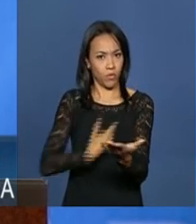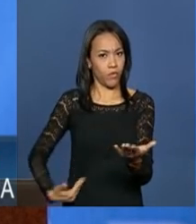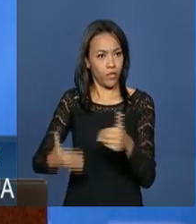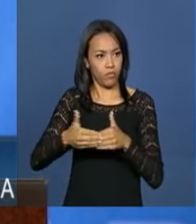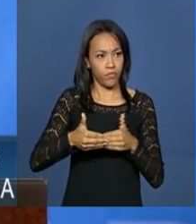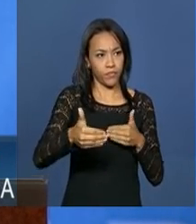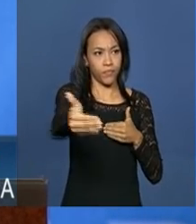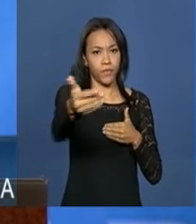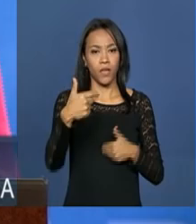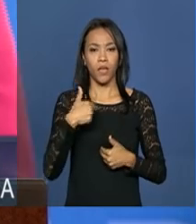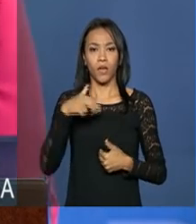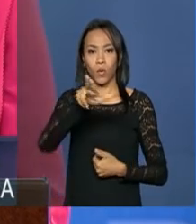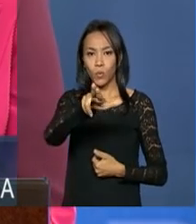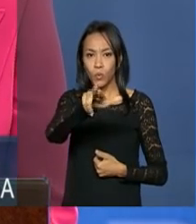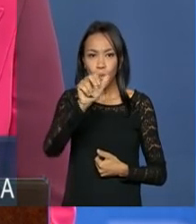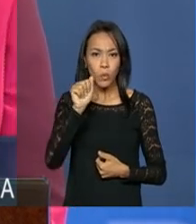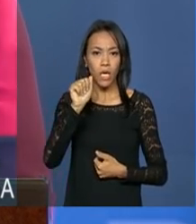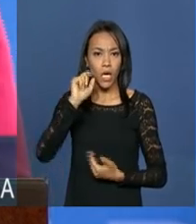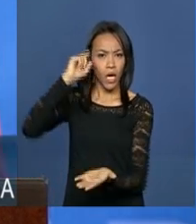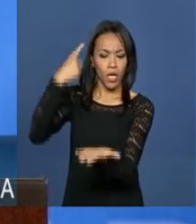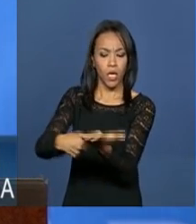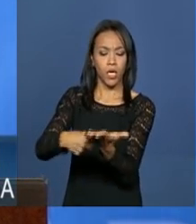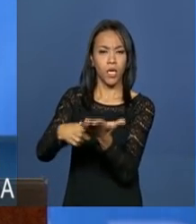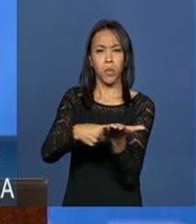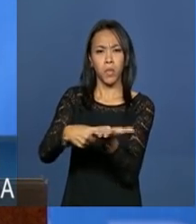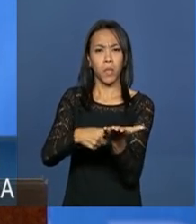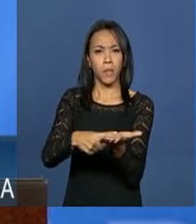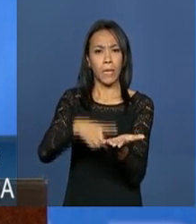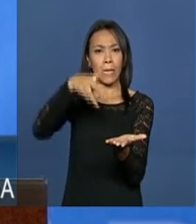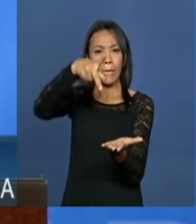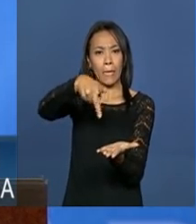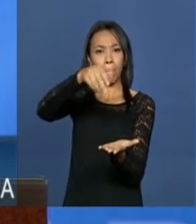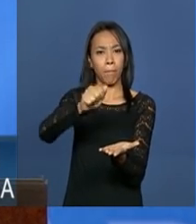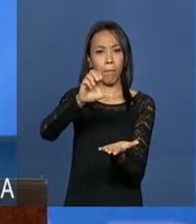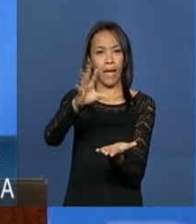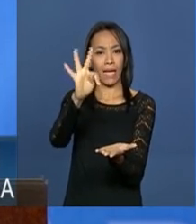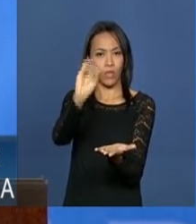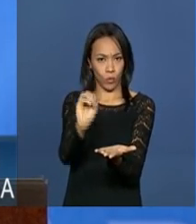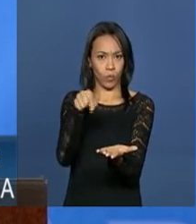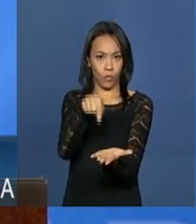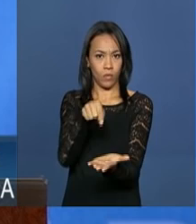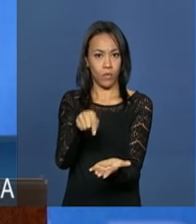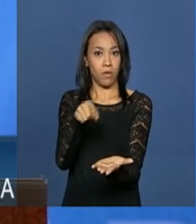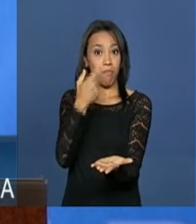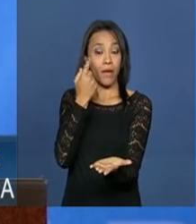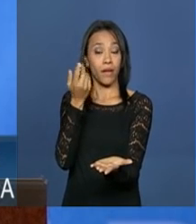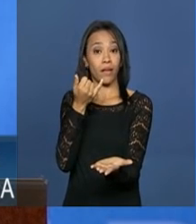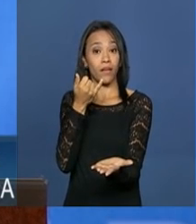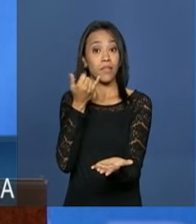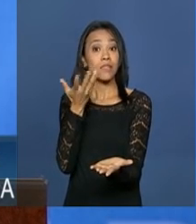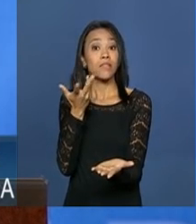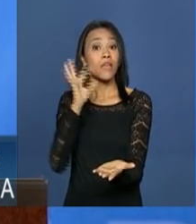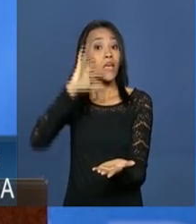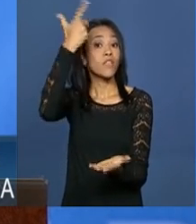Eu nunca me opus a pactos que podem oferecer saídas para situações de crise.